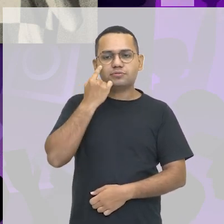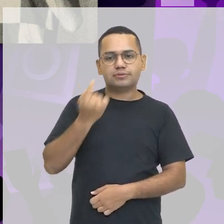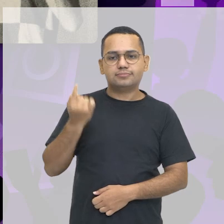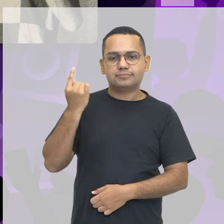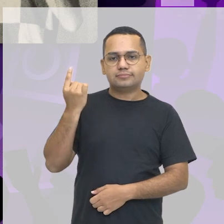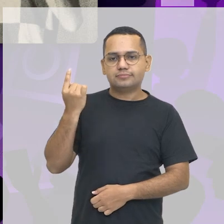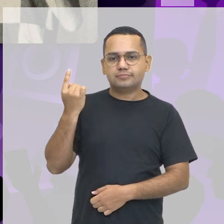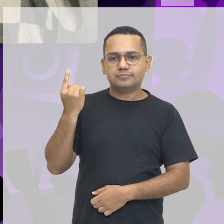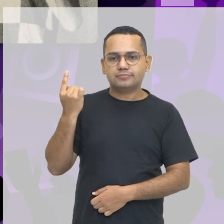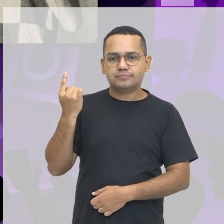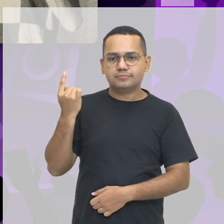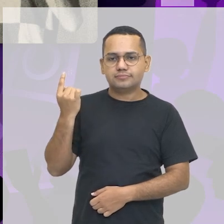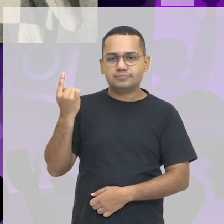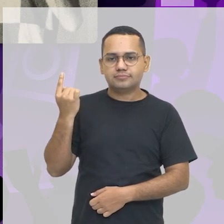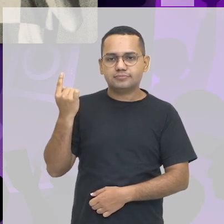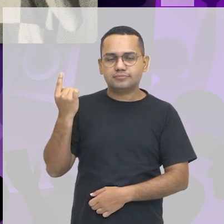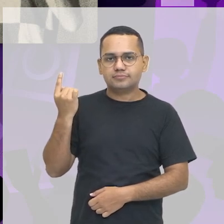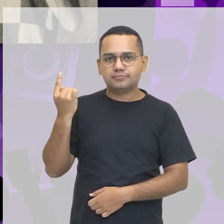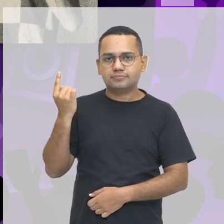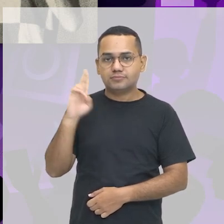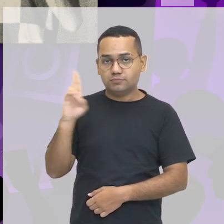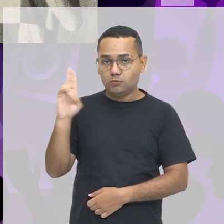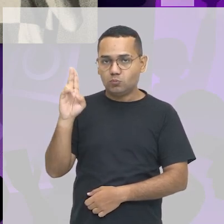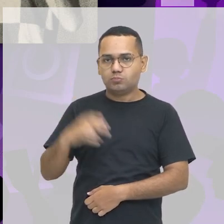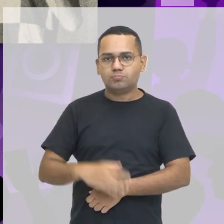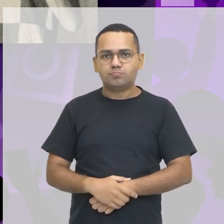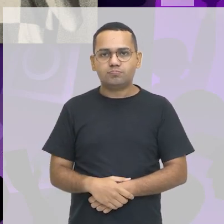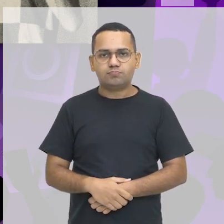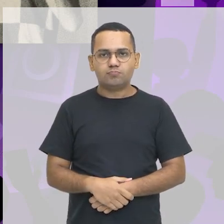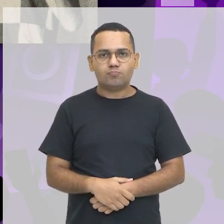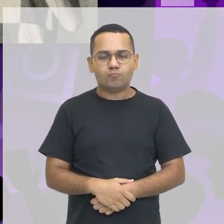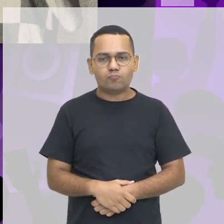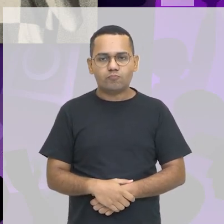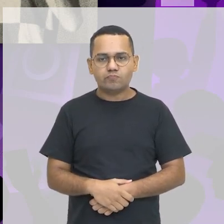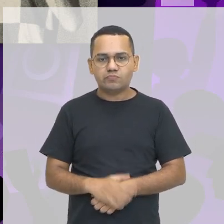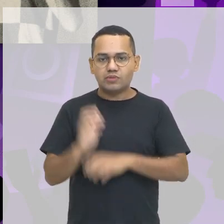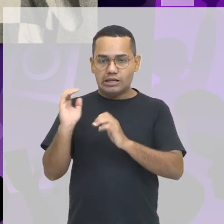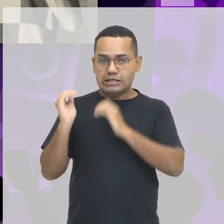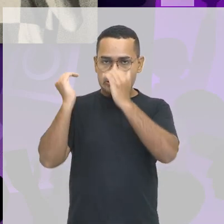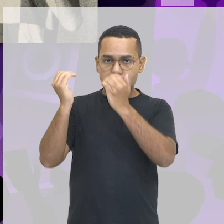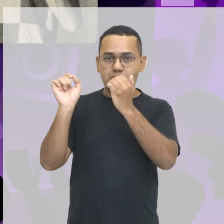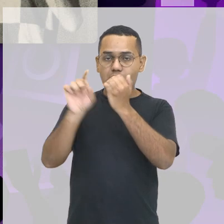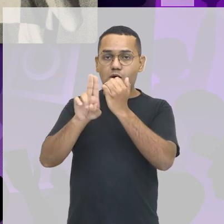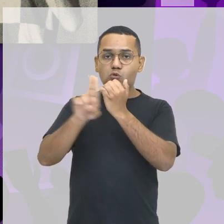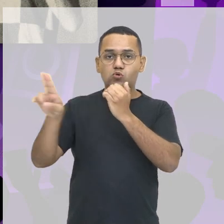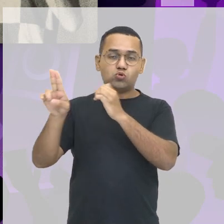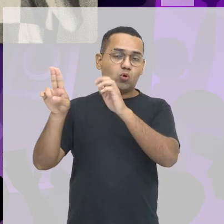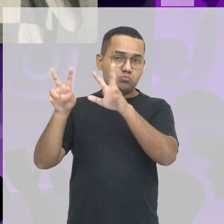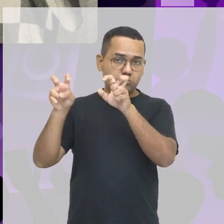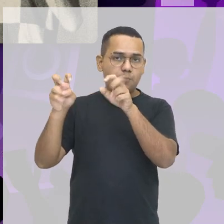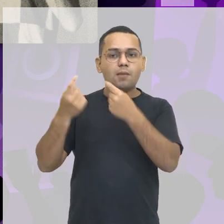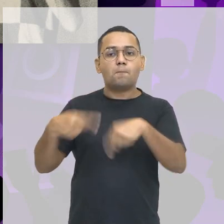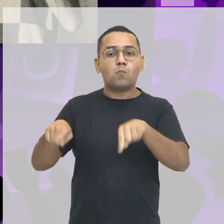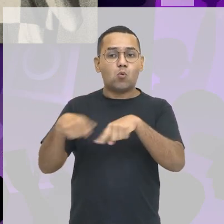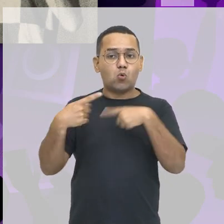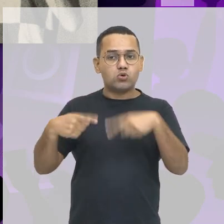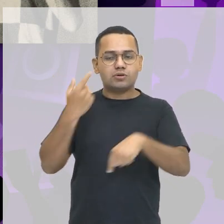Aqui ao meu lado nós temos a imagem de Caetano Veloso e uma música que fez